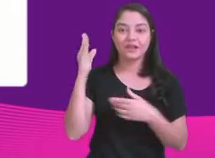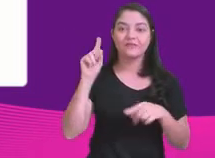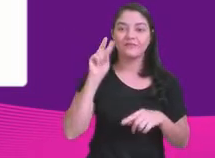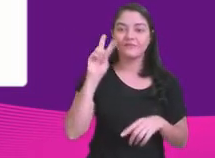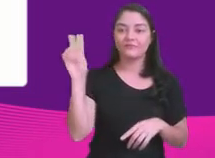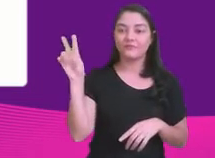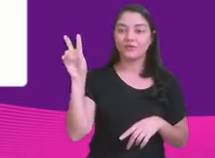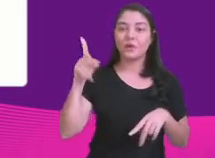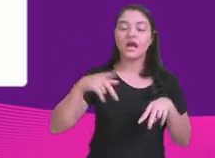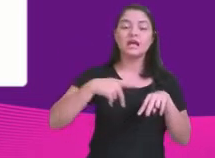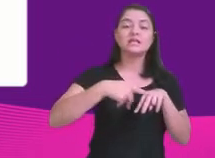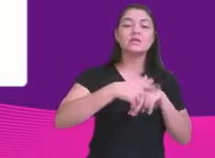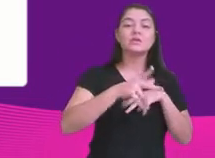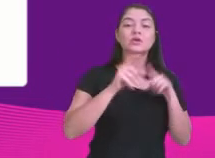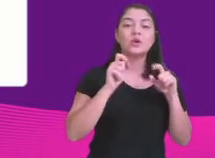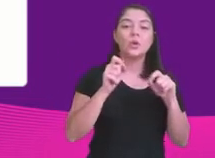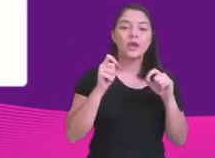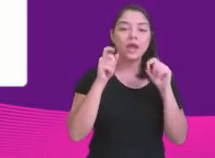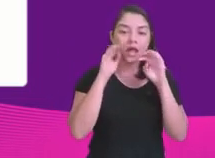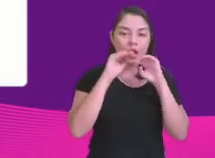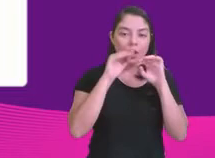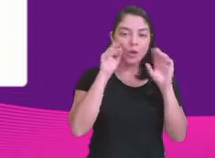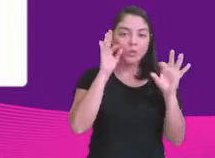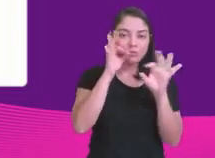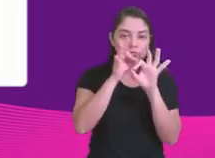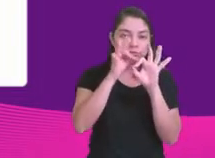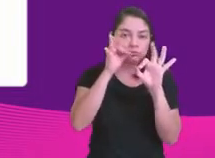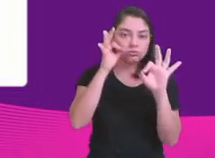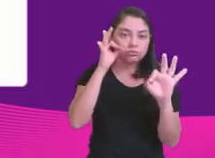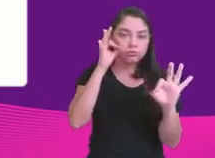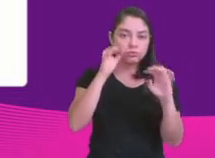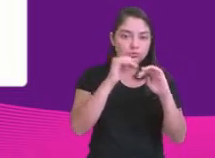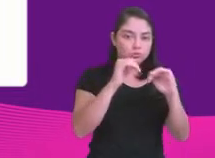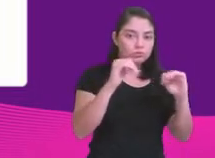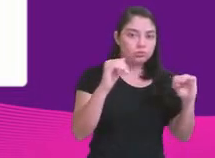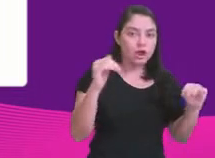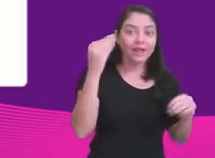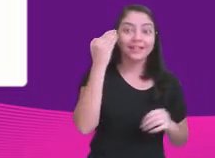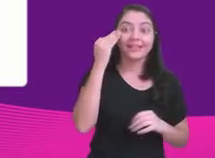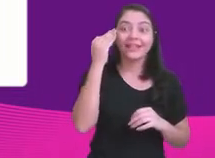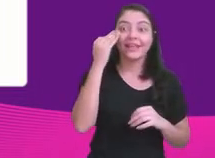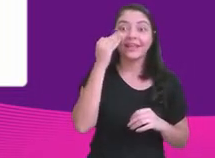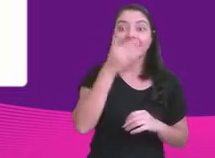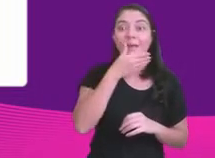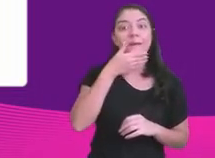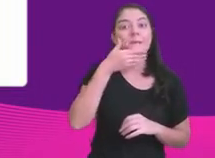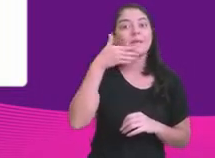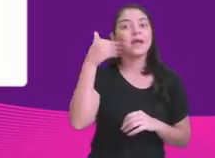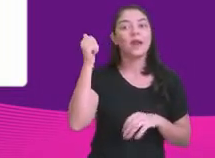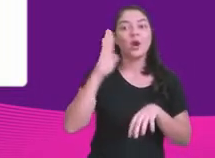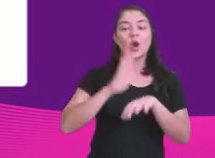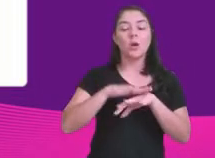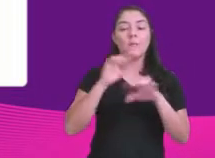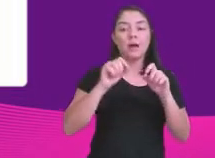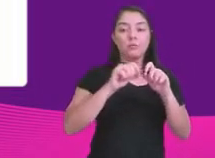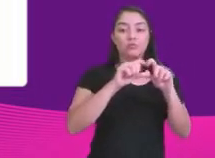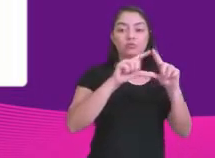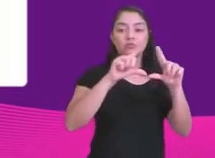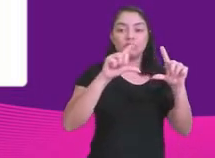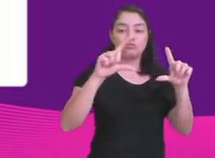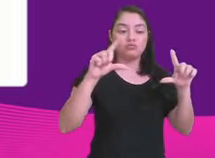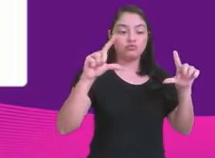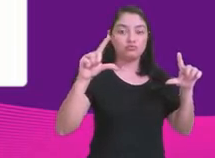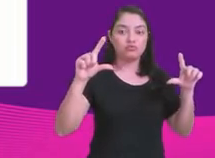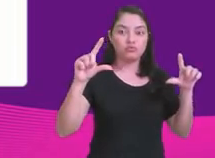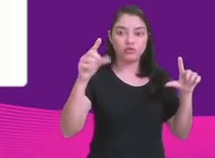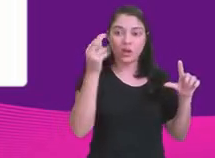tivemos a oportunidade de entender melhor esses planos com uma visão muito maior do que os nossos olhos